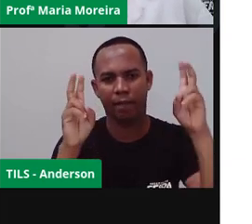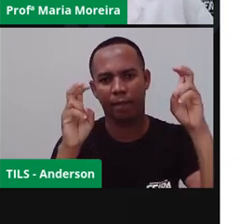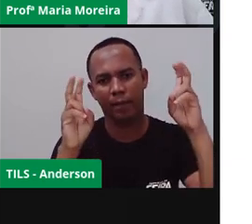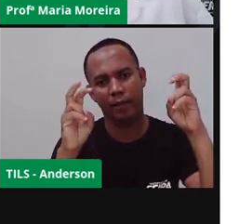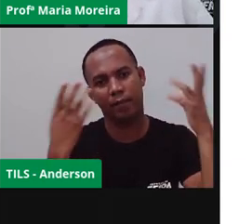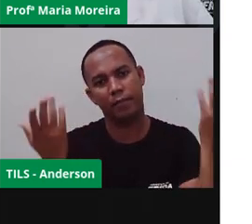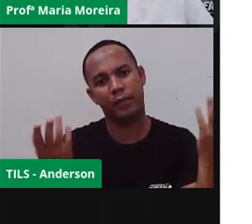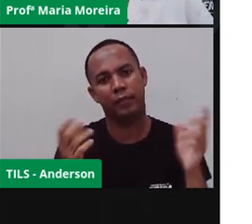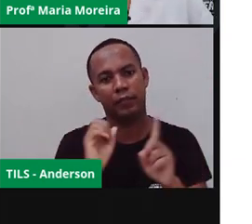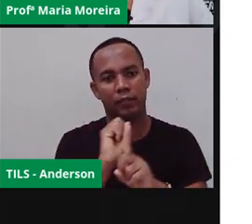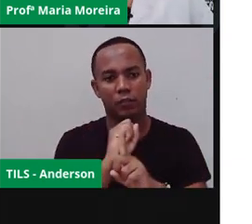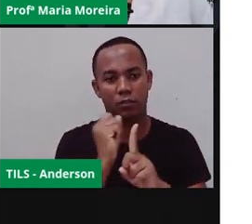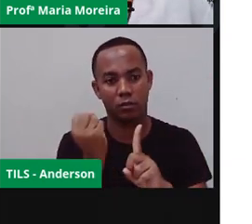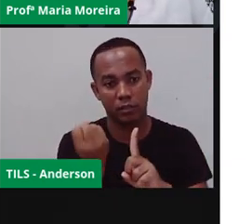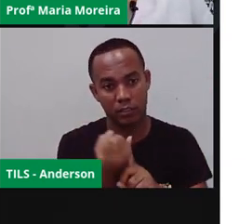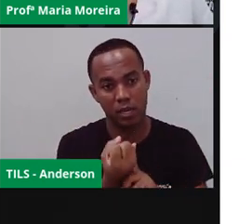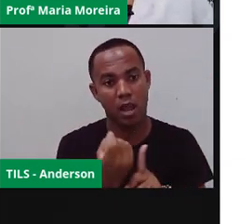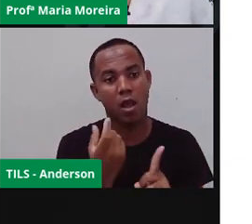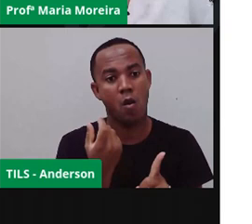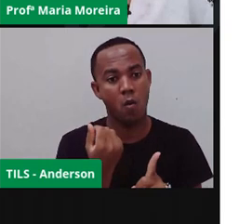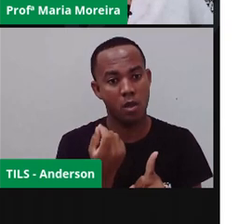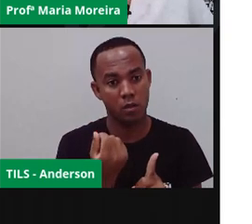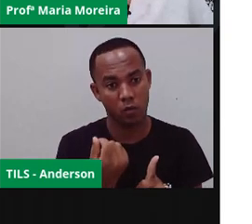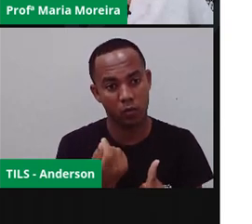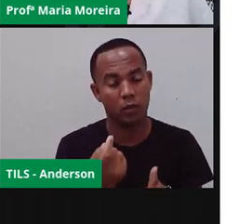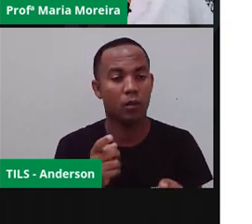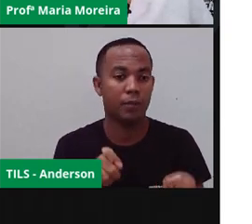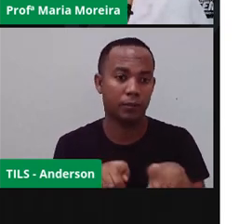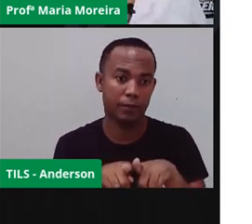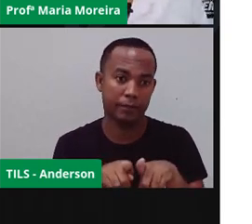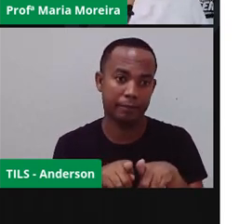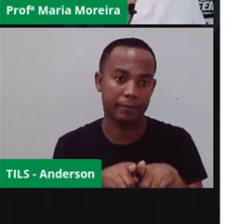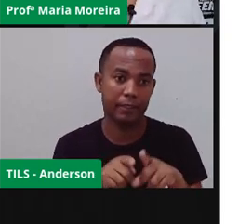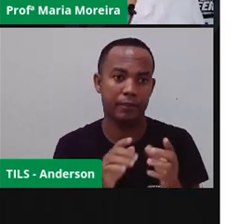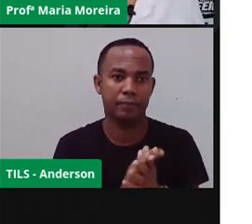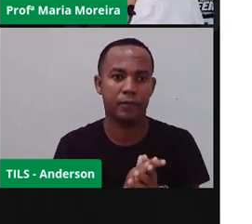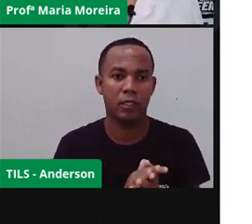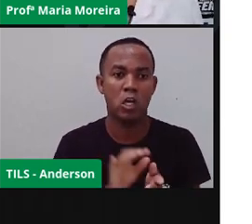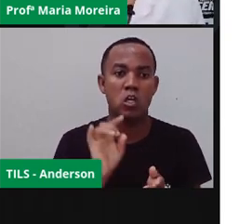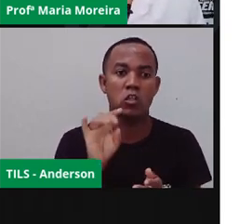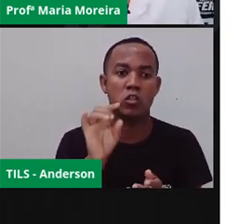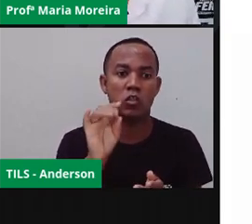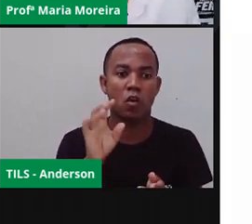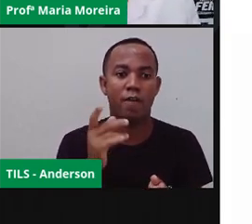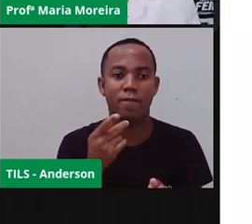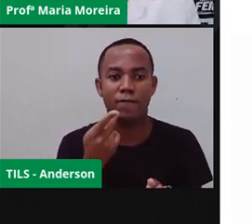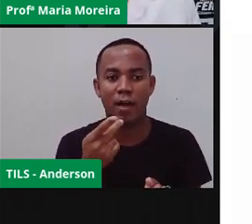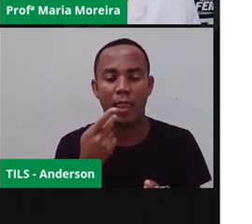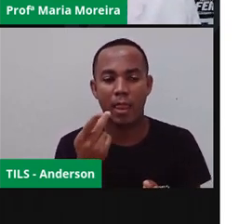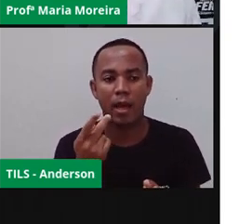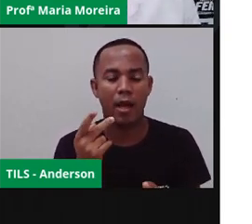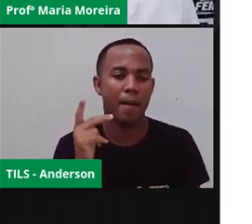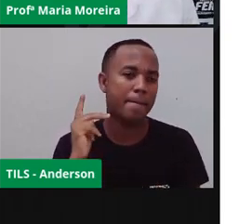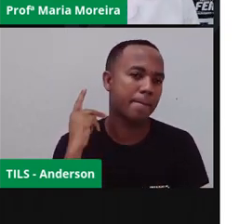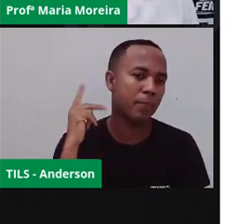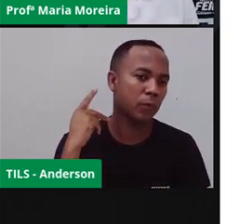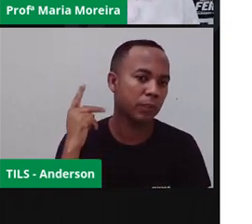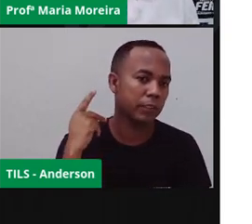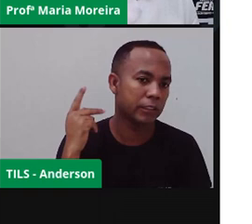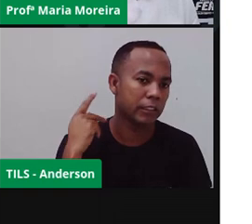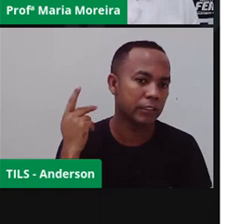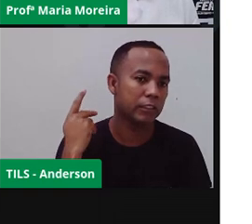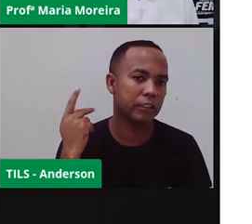como o social e o econômico, que foi o que a Pró já falou aqui com vocês. Não é só falar sobre política, eles vão falar sobre o quê?